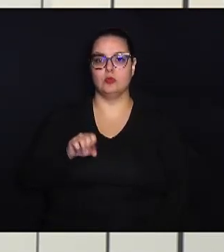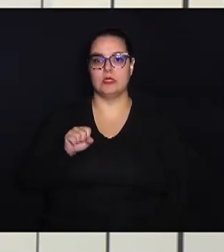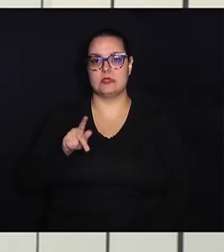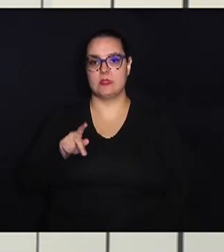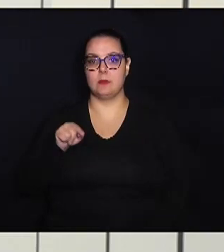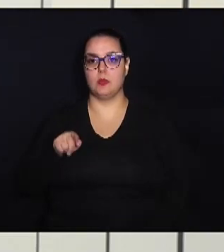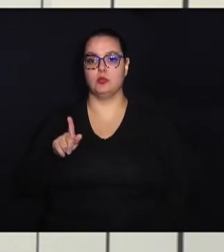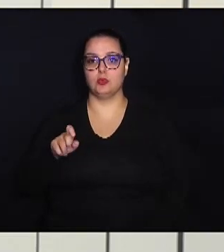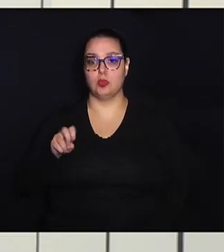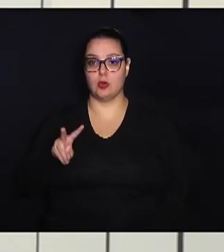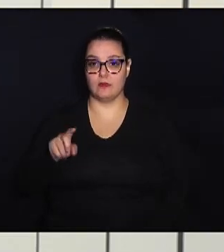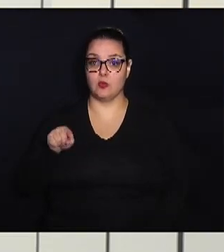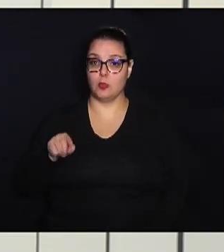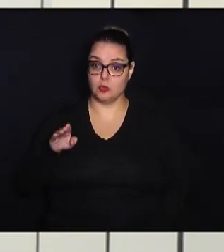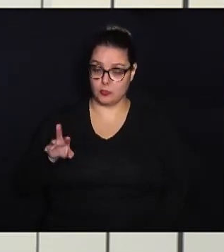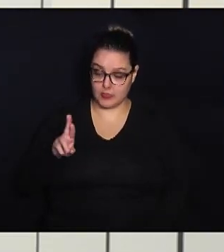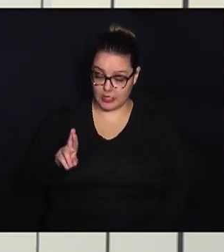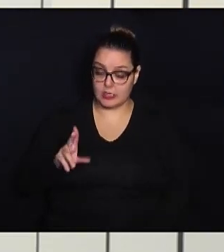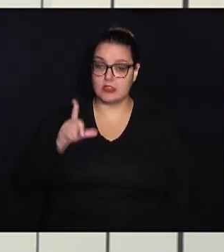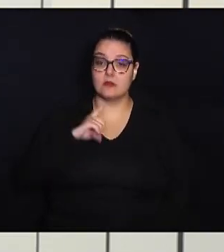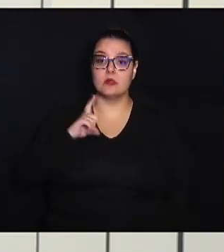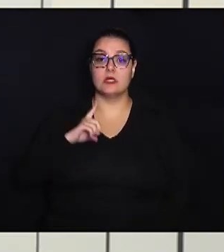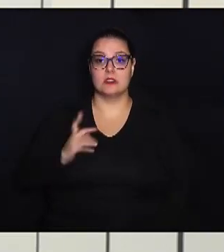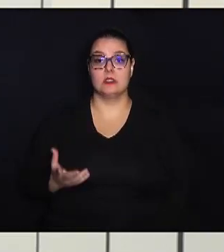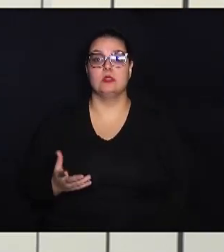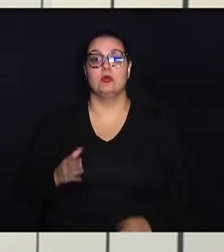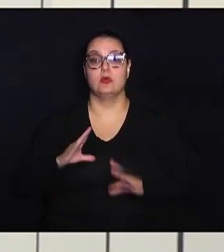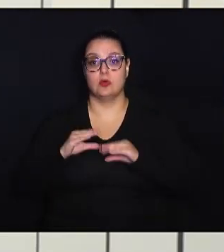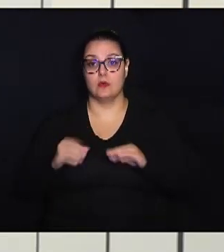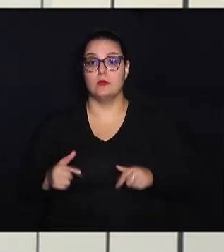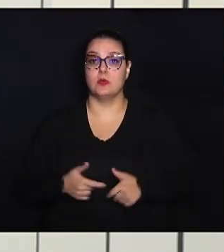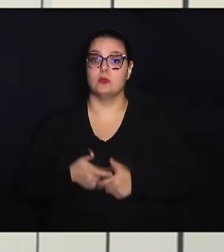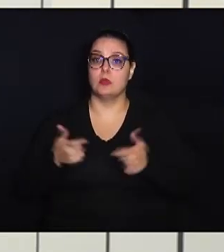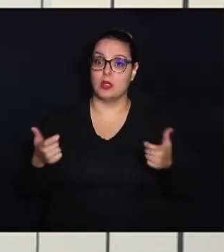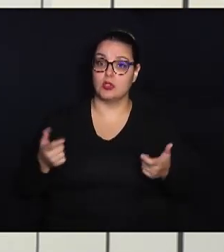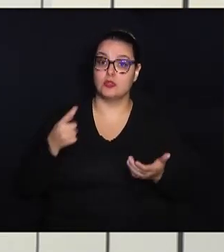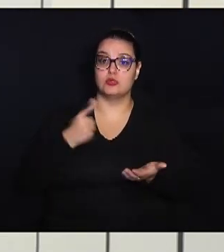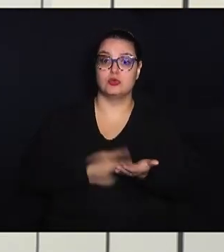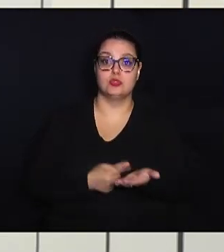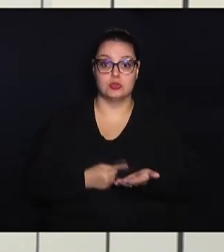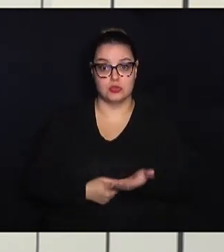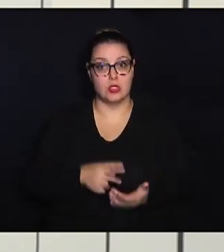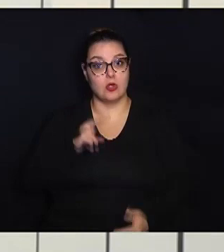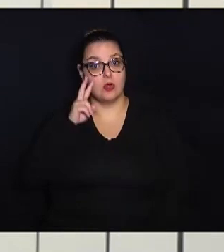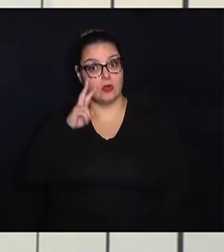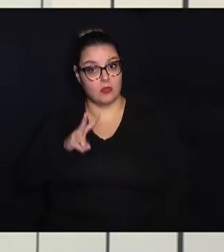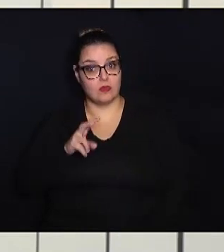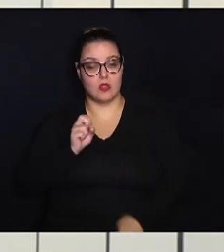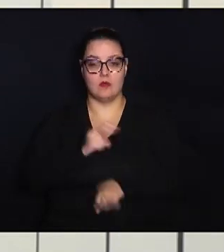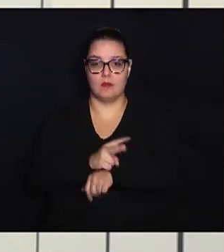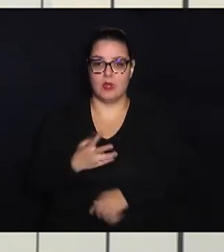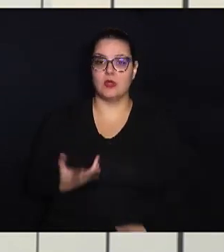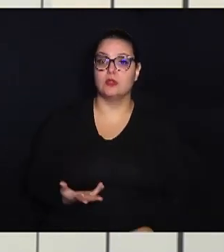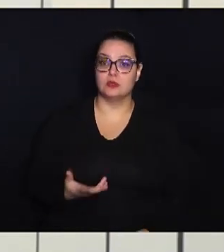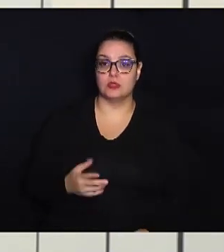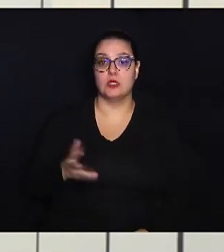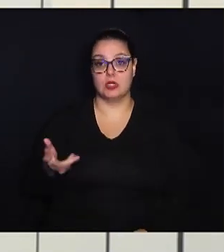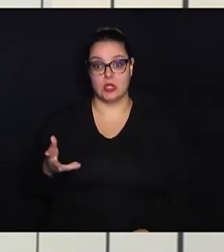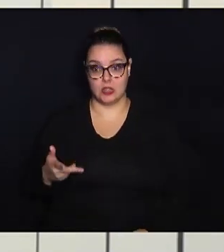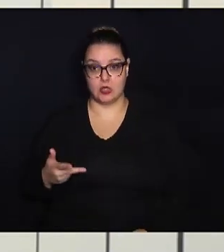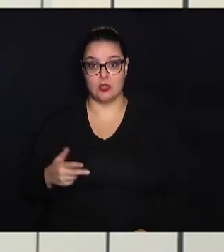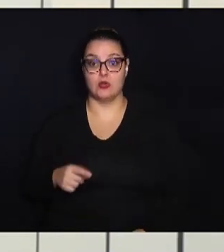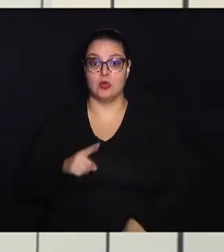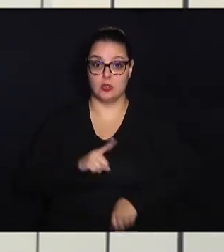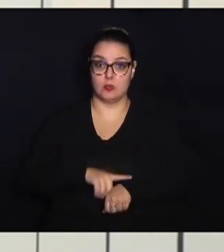campinas.sp.gov.br E aí você vai ter aí um conforto maior na hora de ver a sua vaga inclusive com agilidade e